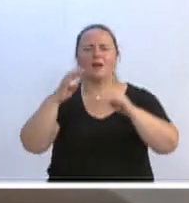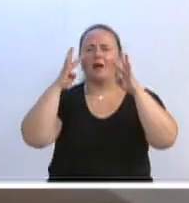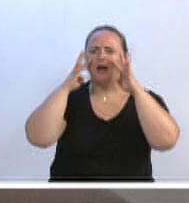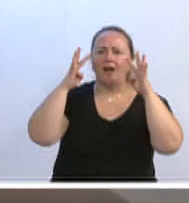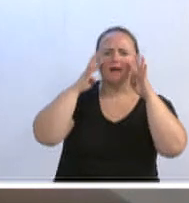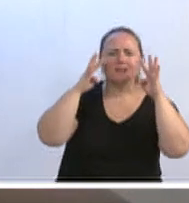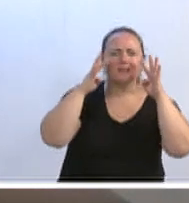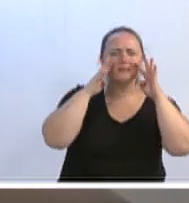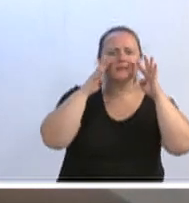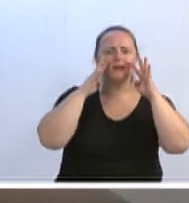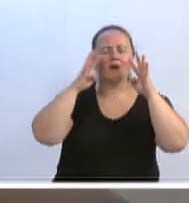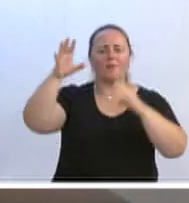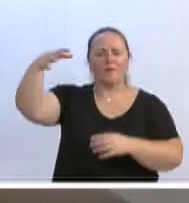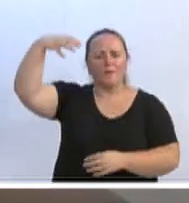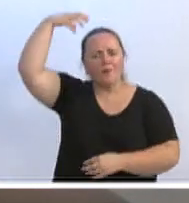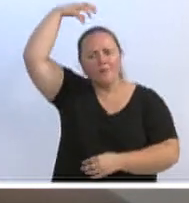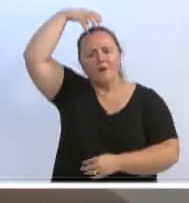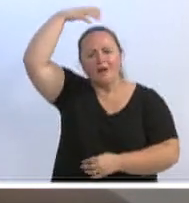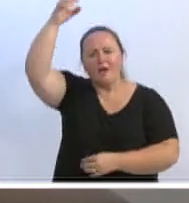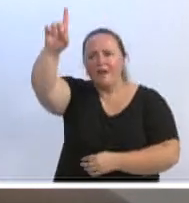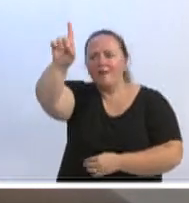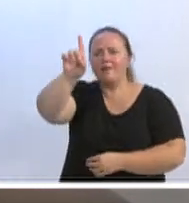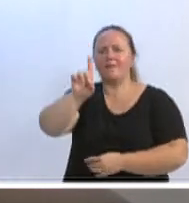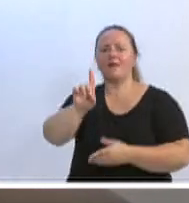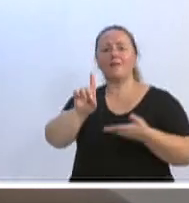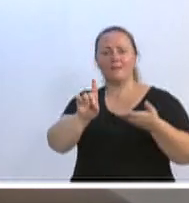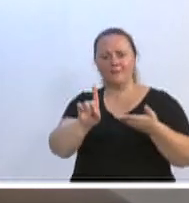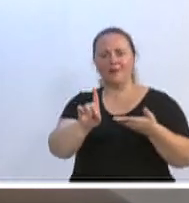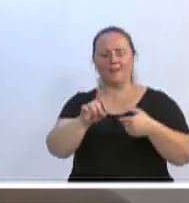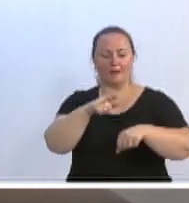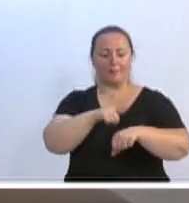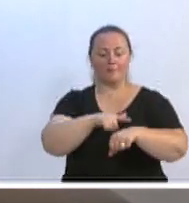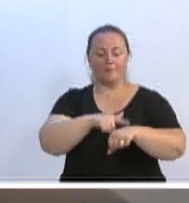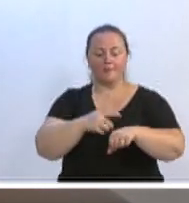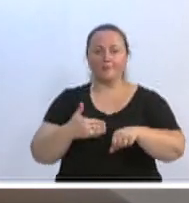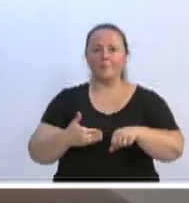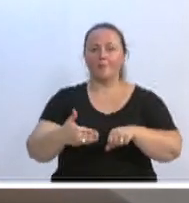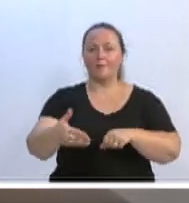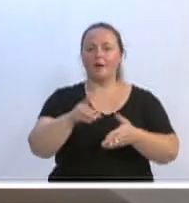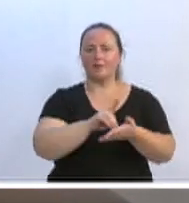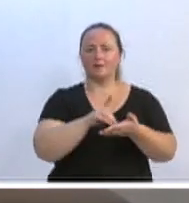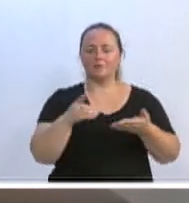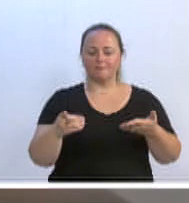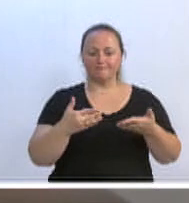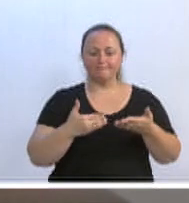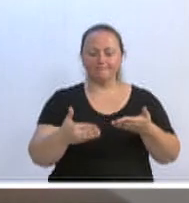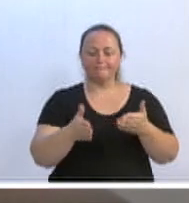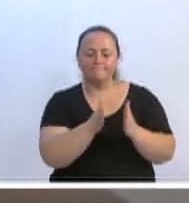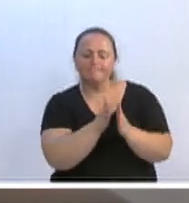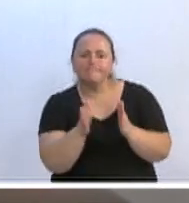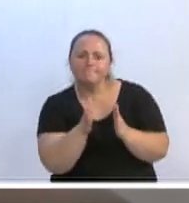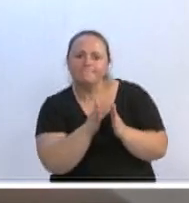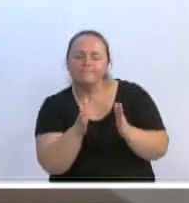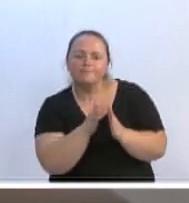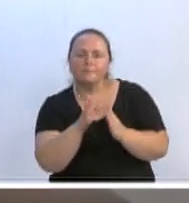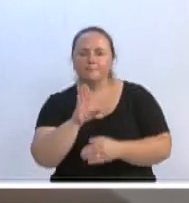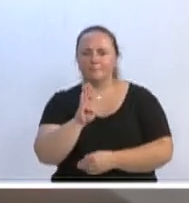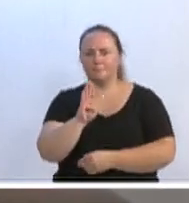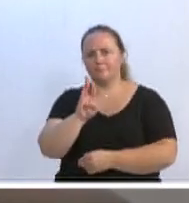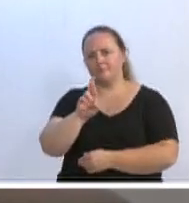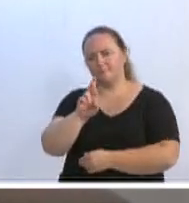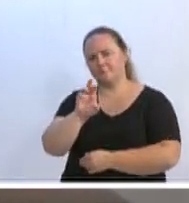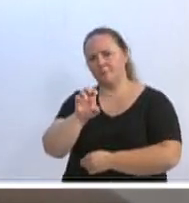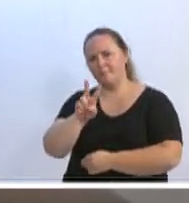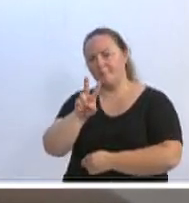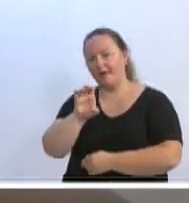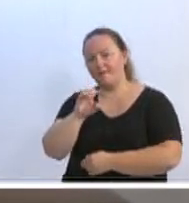o Senhor vem. Estamos vivendo um momento bíblico, profético, chamado breve, onde